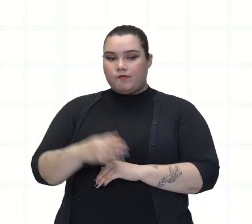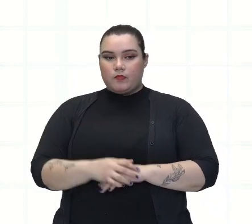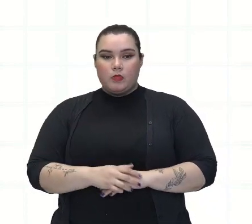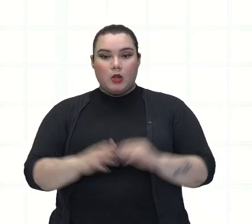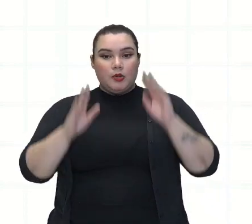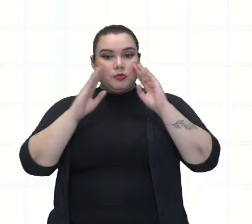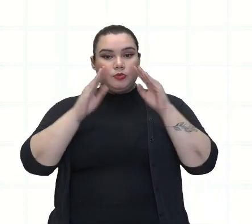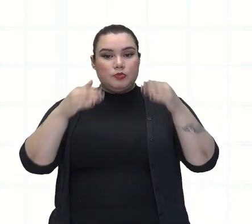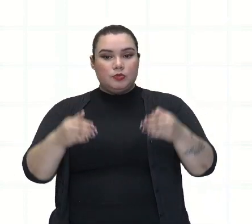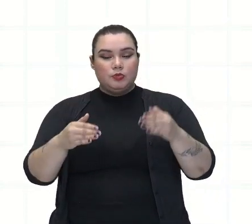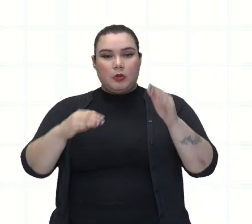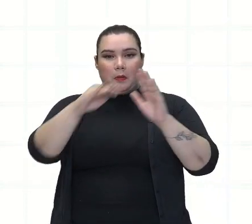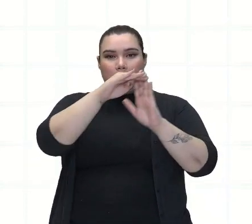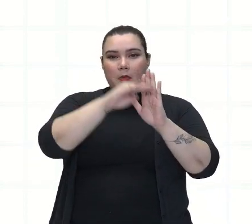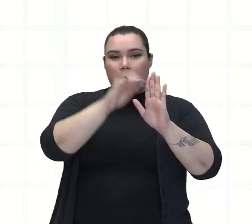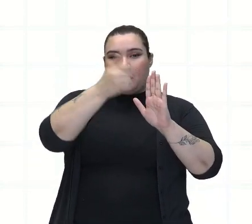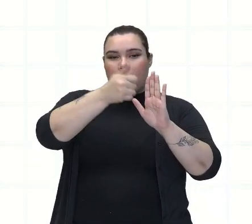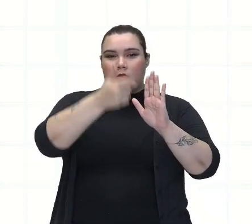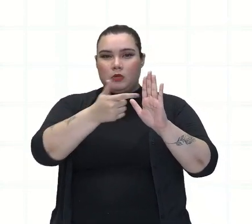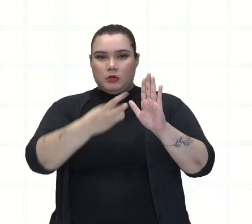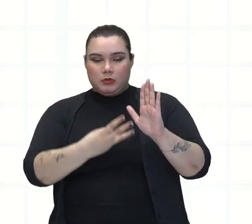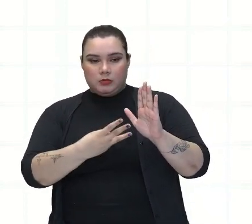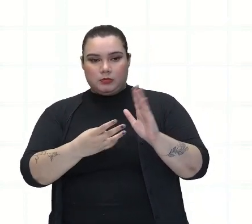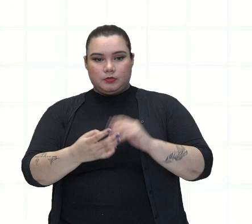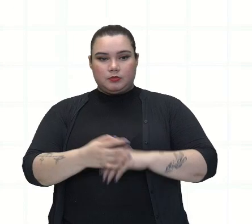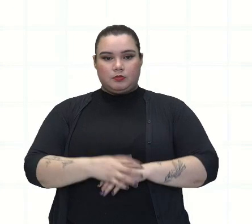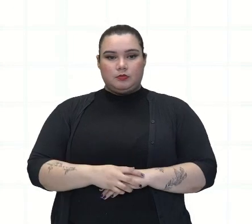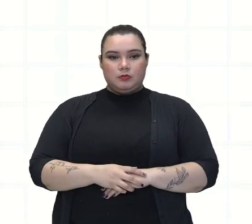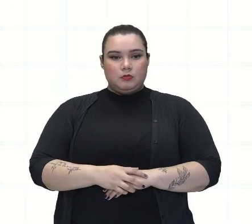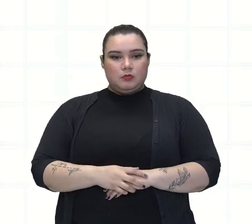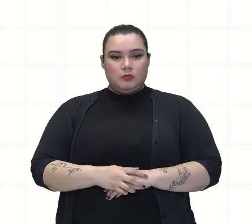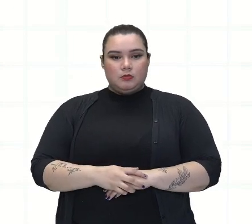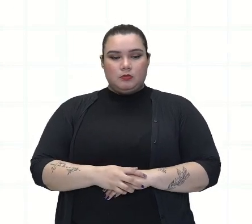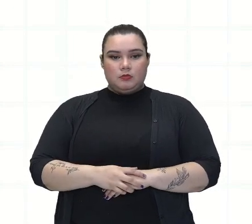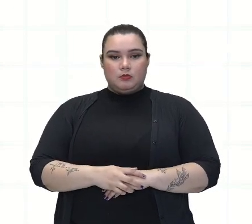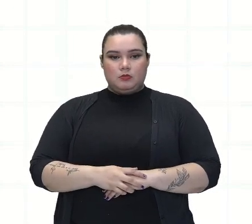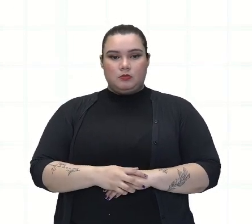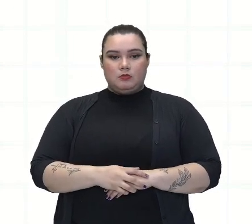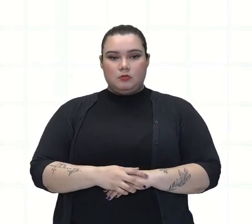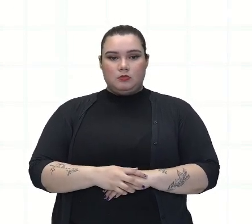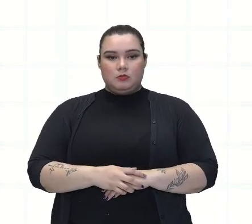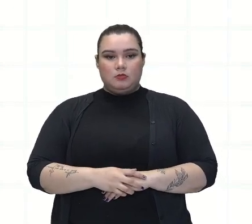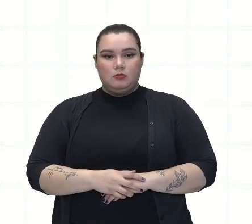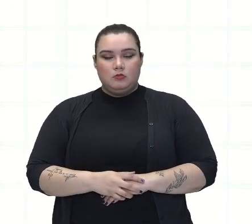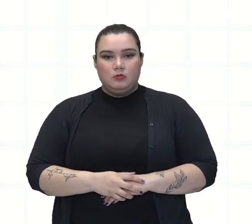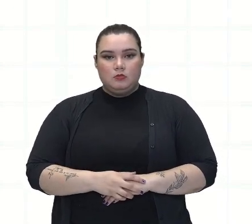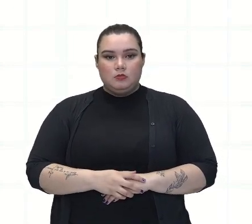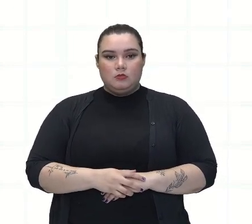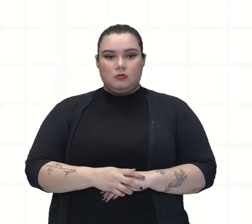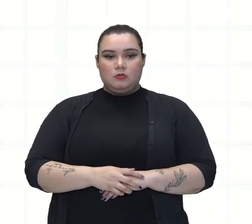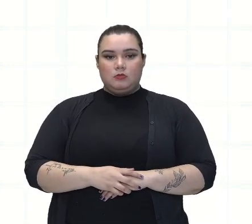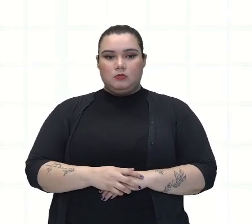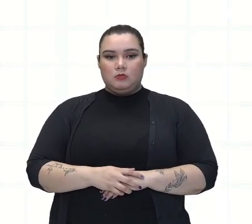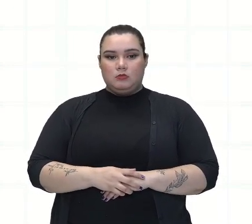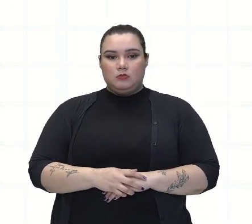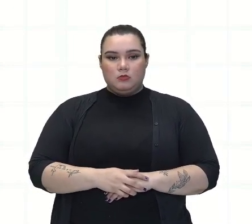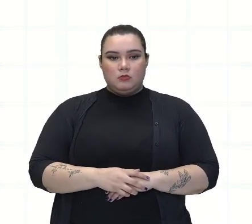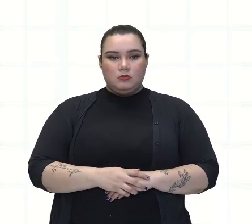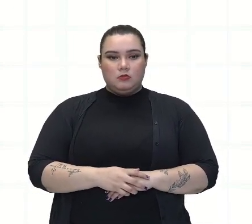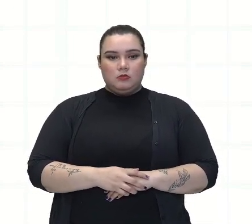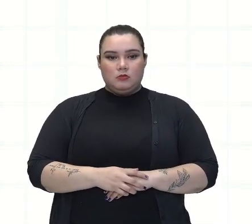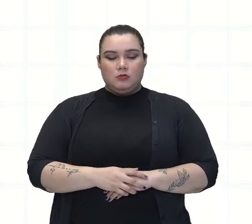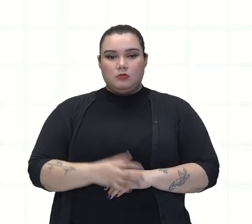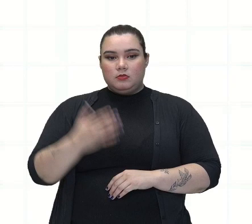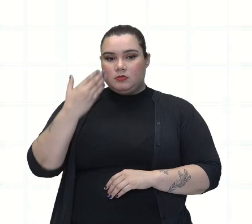Especificando posição ou ordem. O 8º ano ou os